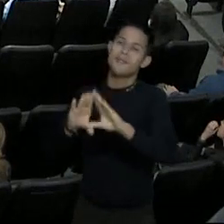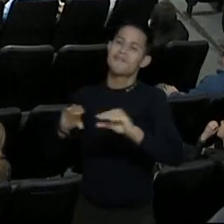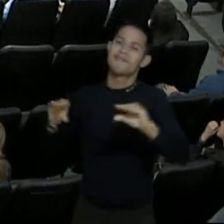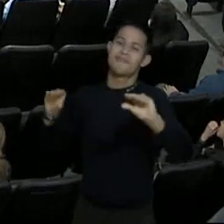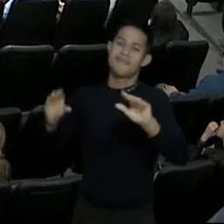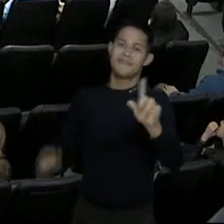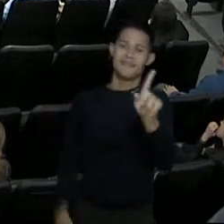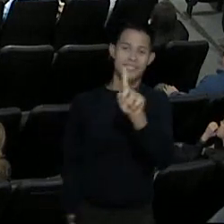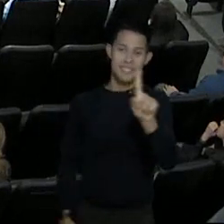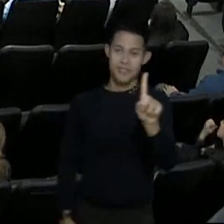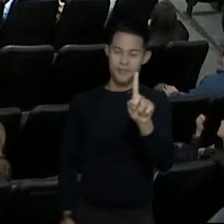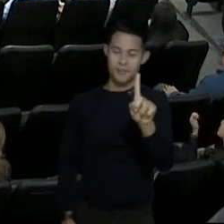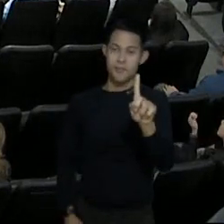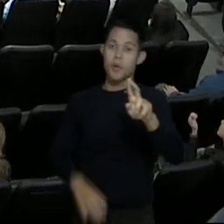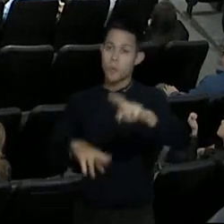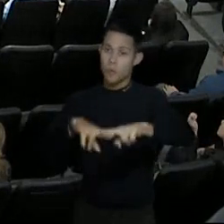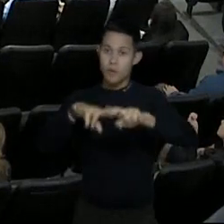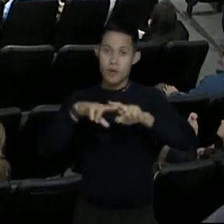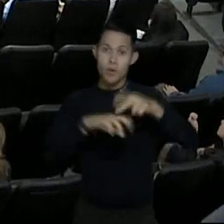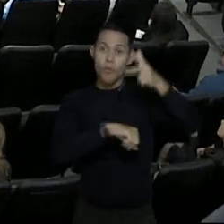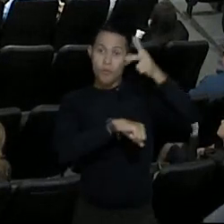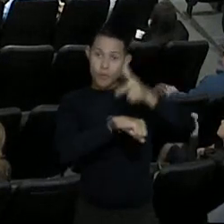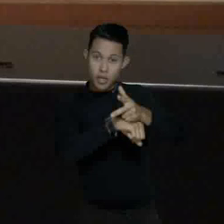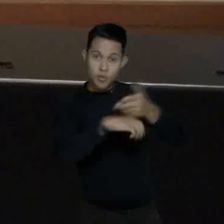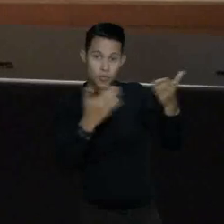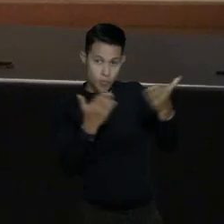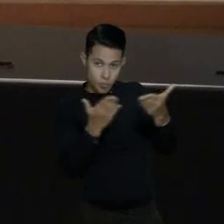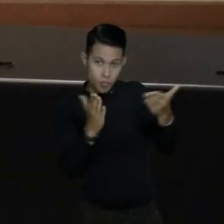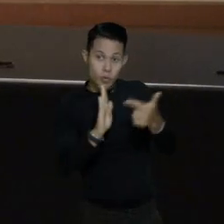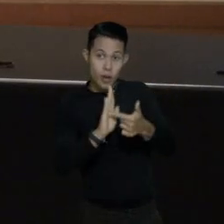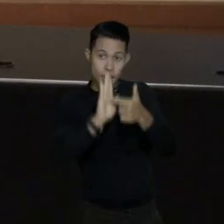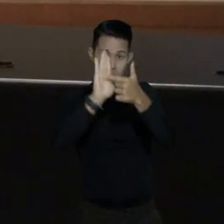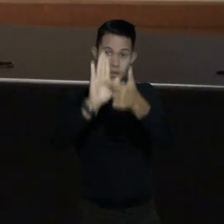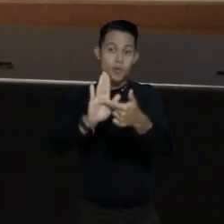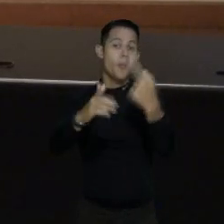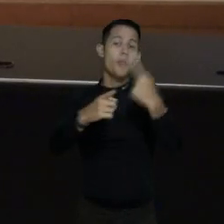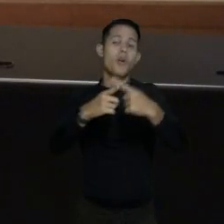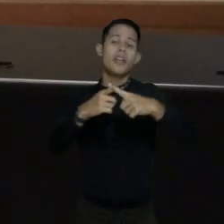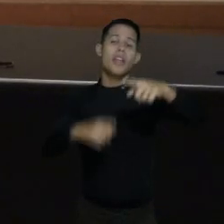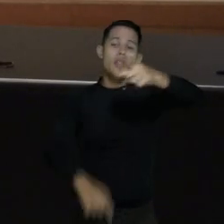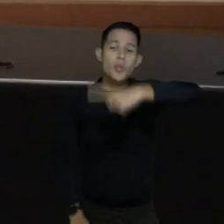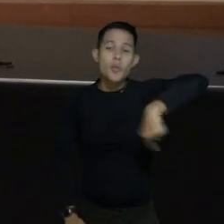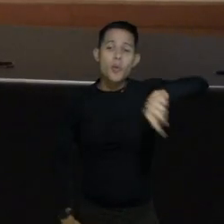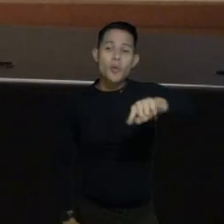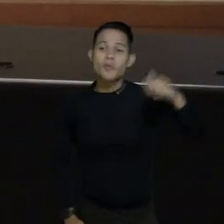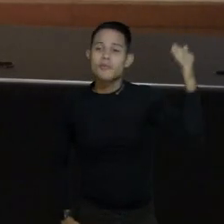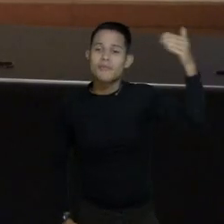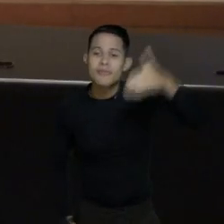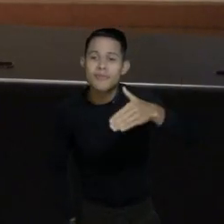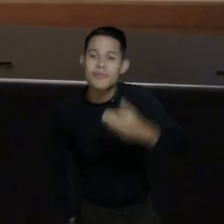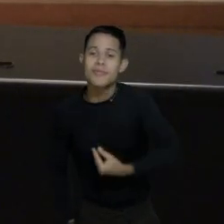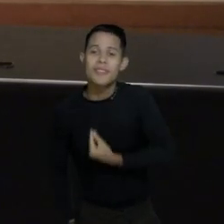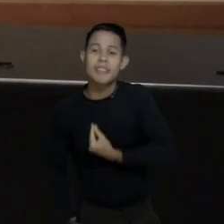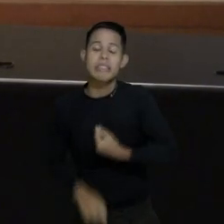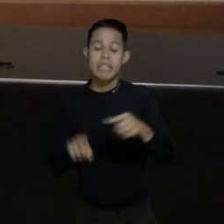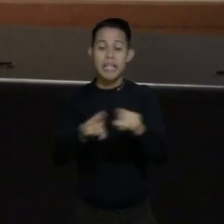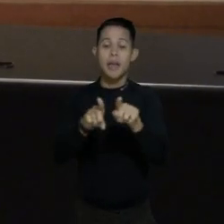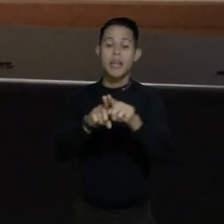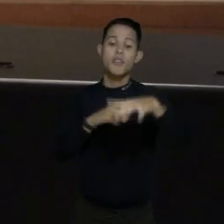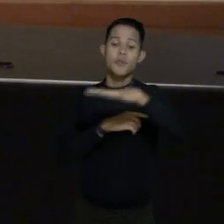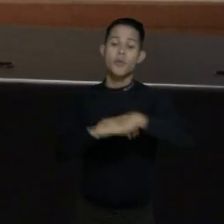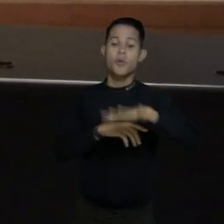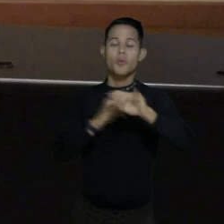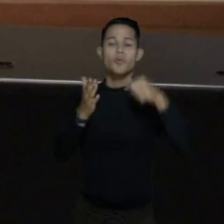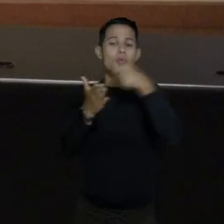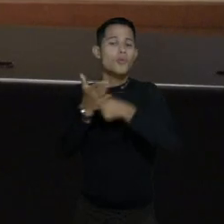acho que diz tudo diz por a gente tá aqui hoje por que a gente luta e o que a gente quer que ninguém mais tenha que passar